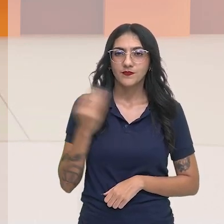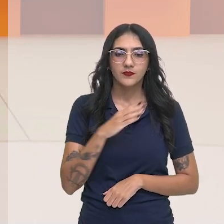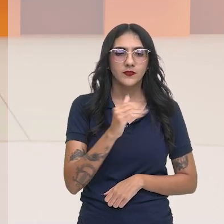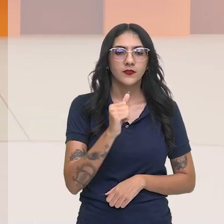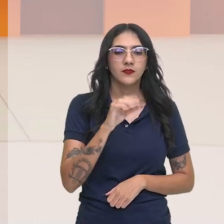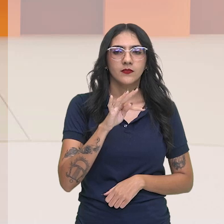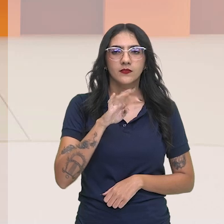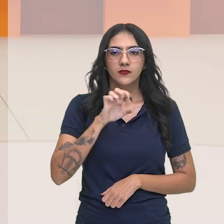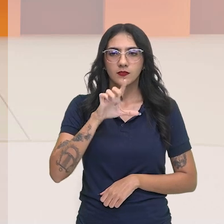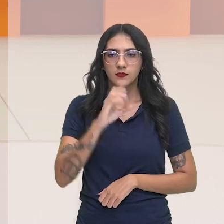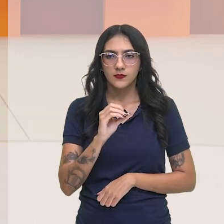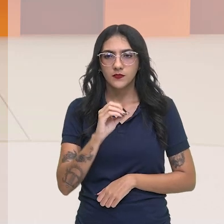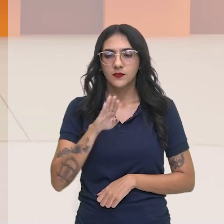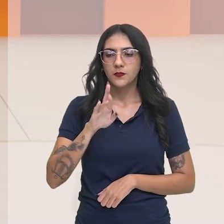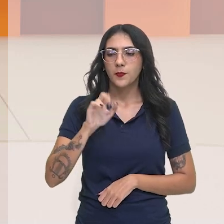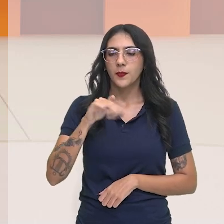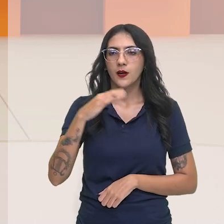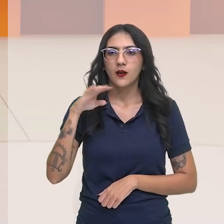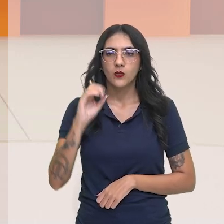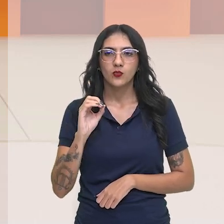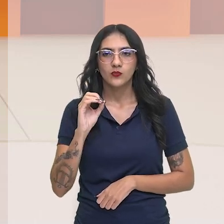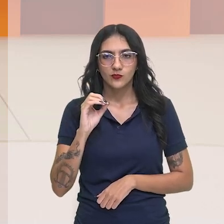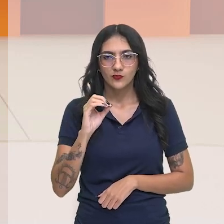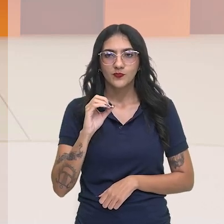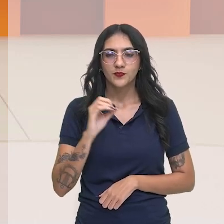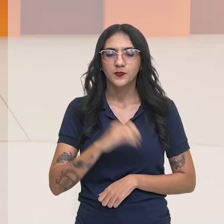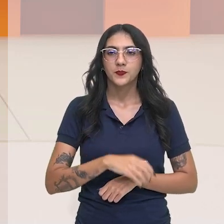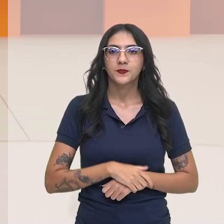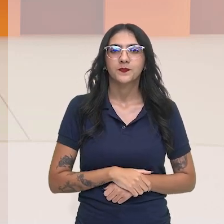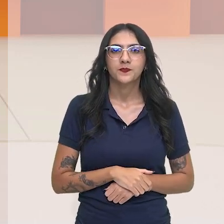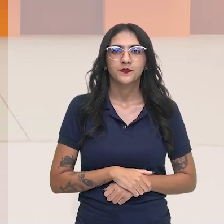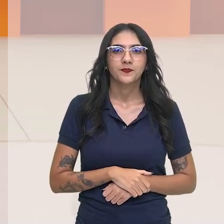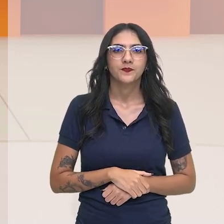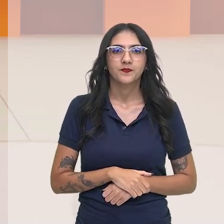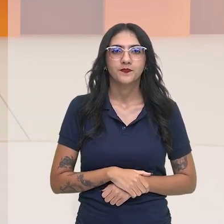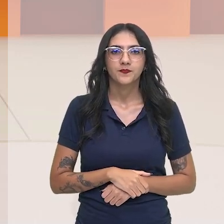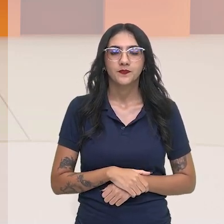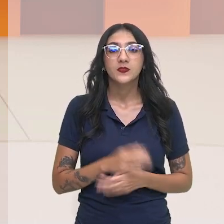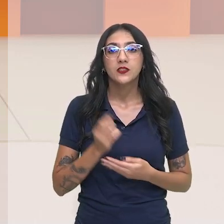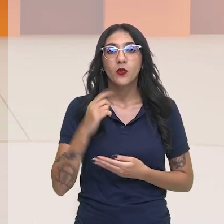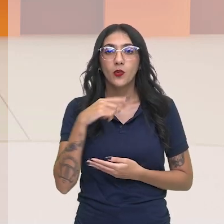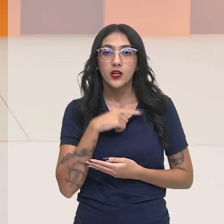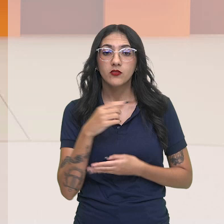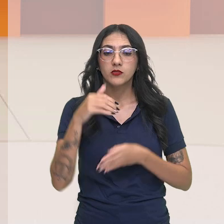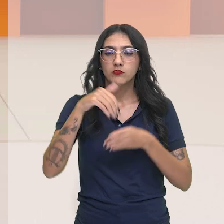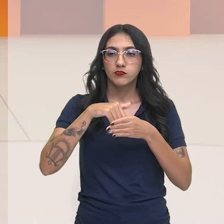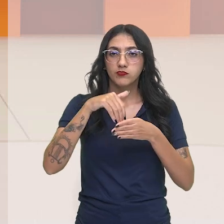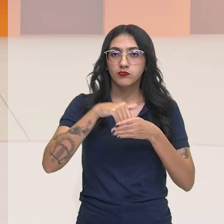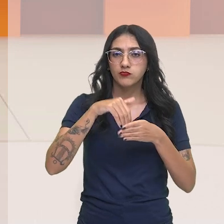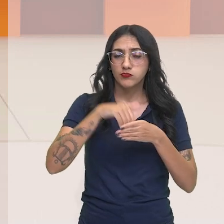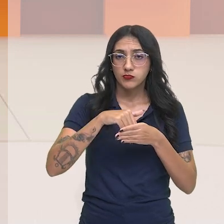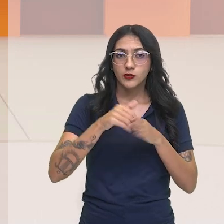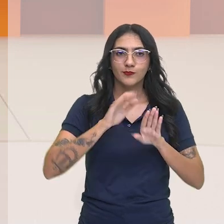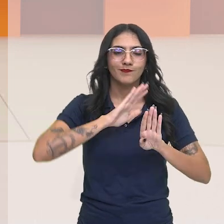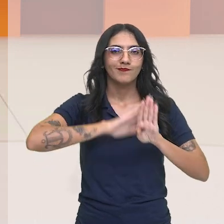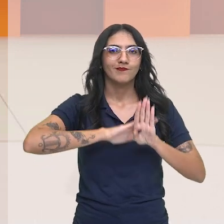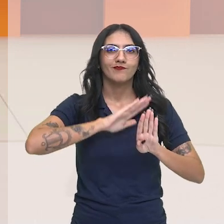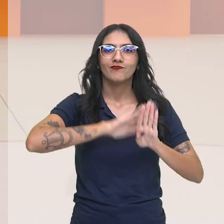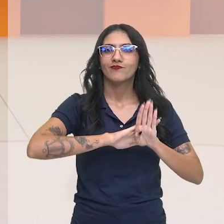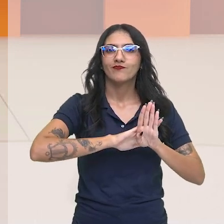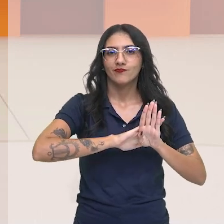Castelo Branco, né? Passaremos pelo governo do Castelo Branco. Primeiramente, ele foi eleito presidente de